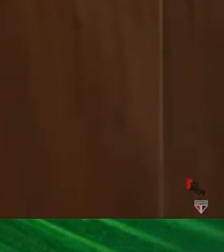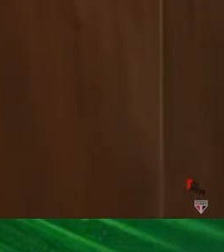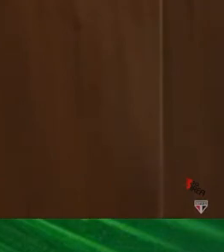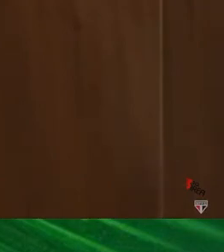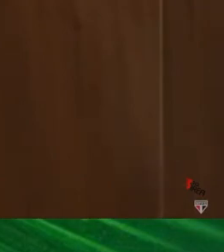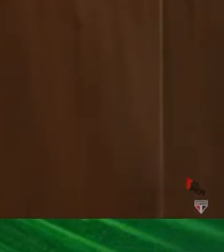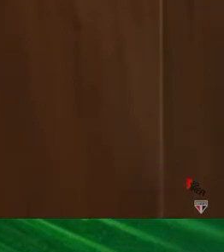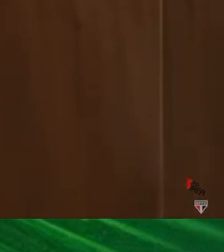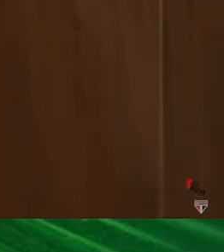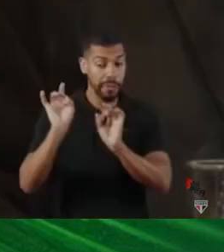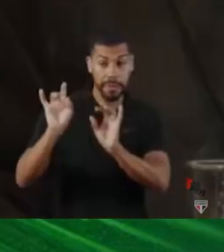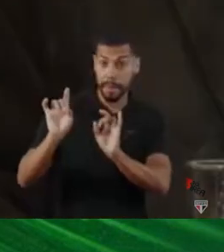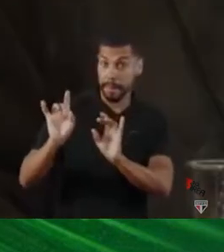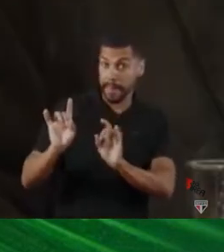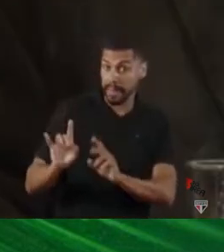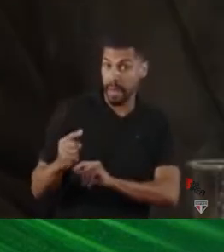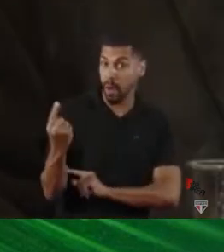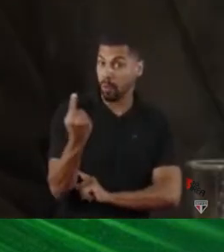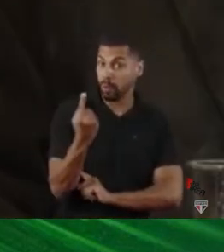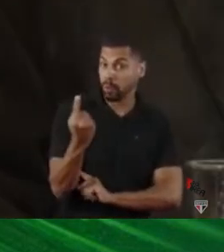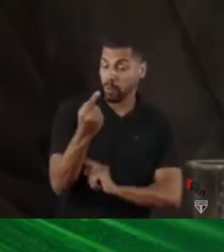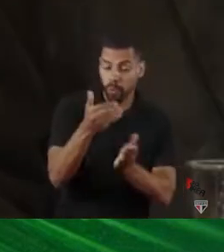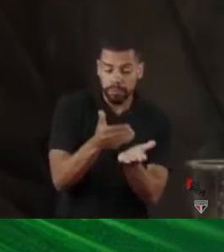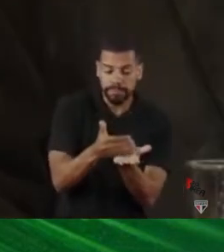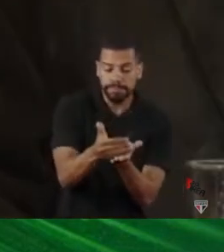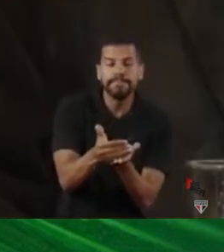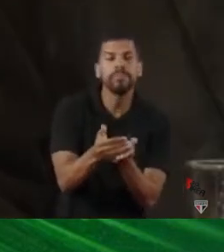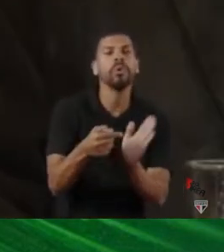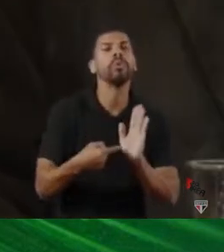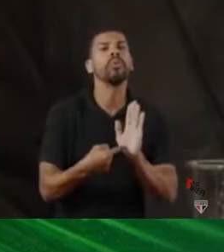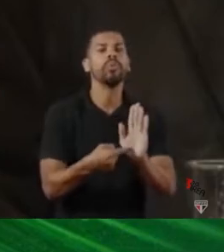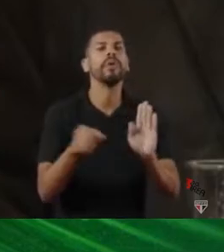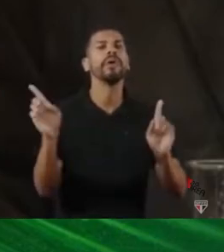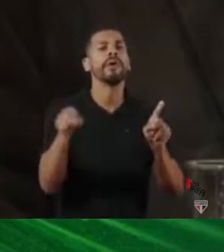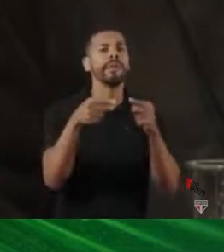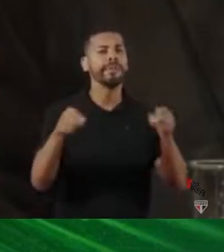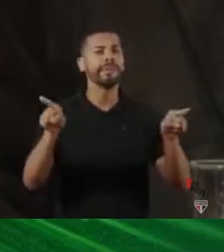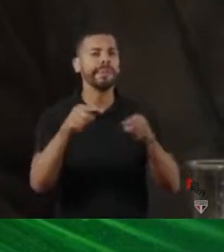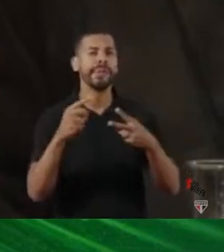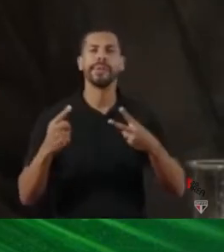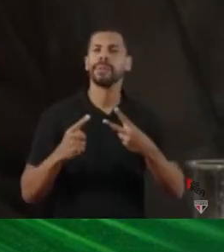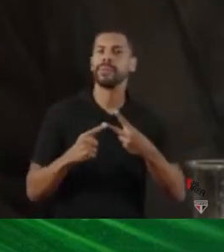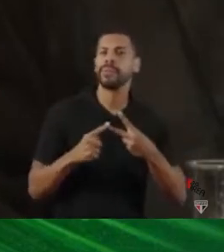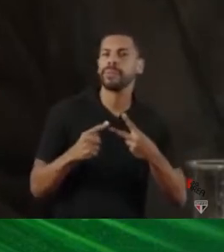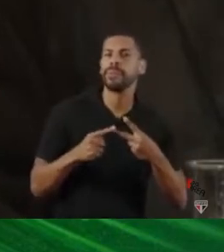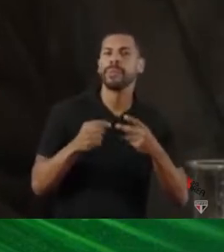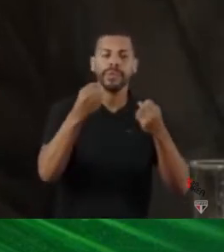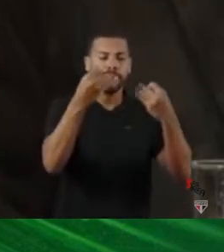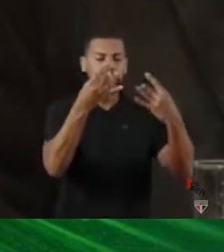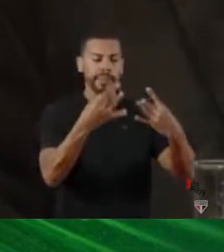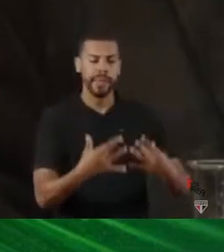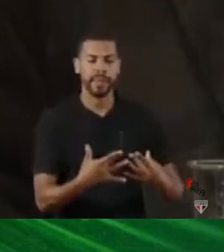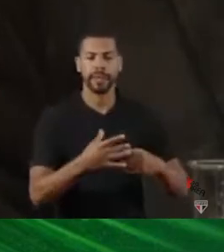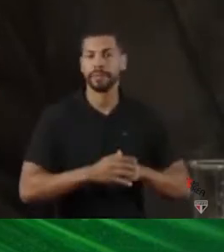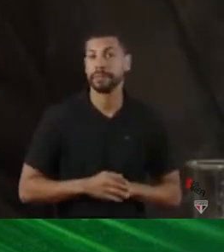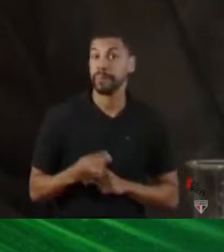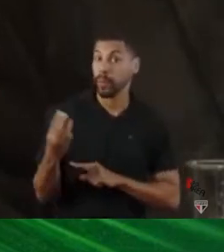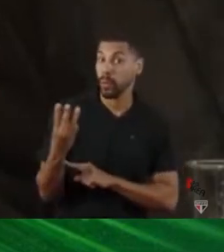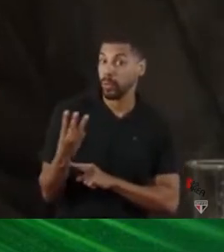certo que não é aconselhado a abertura hino 2 exame do expediente 3